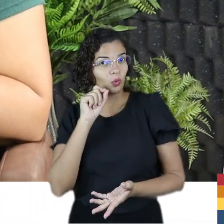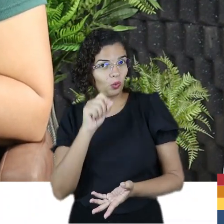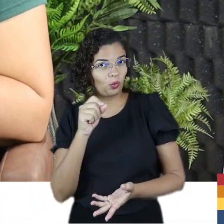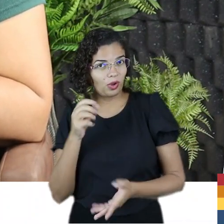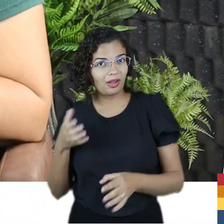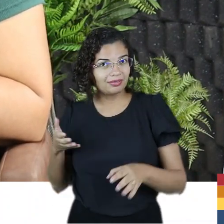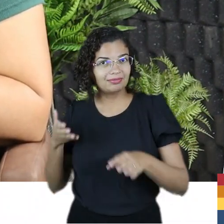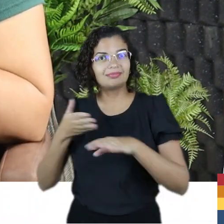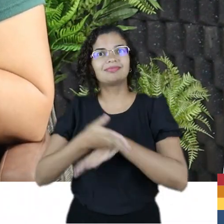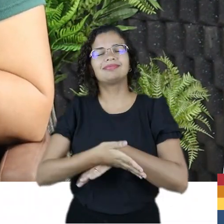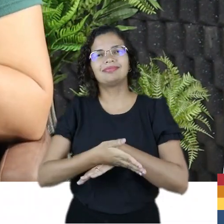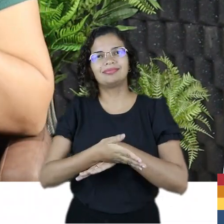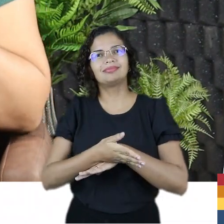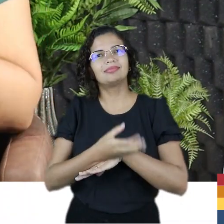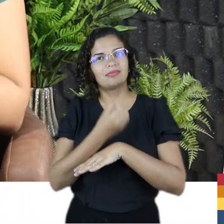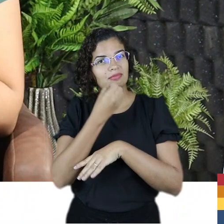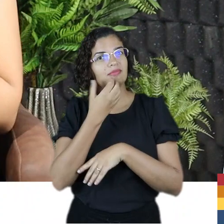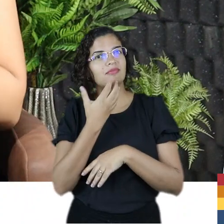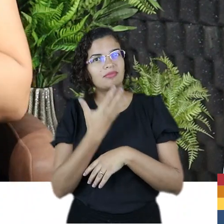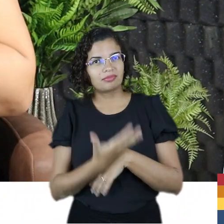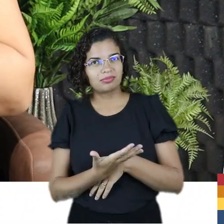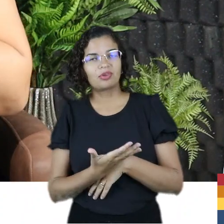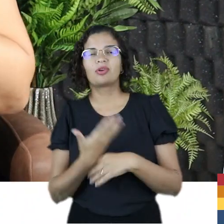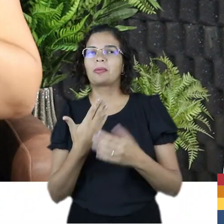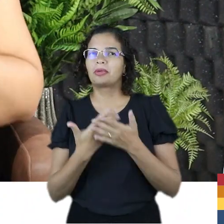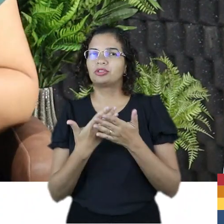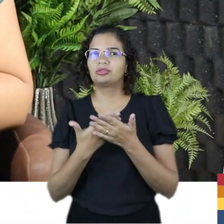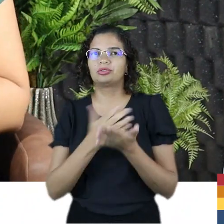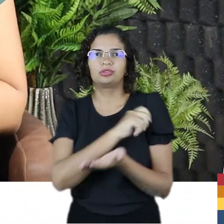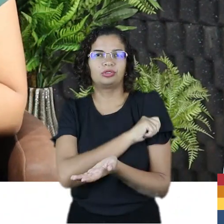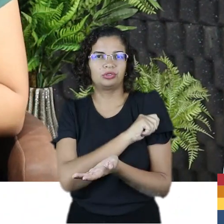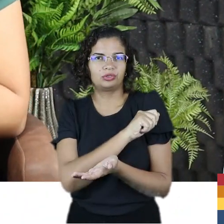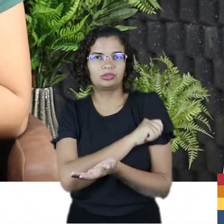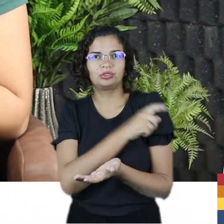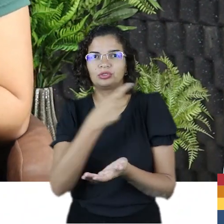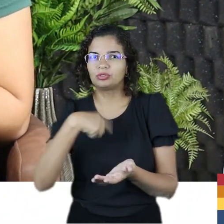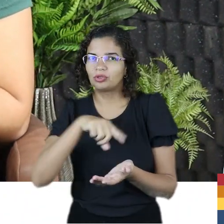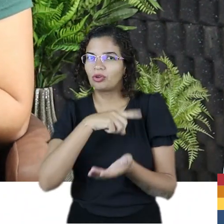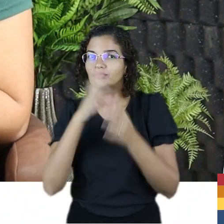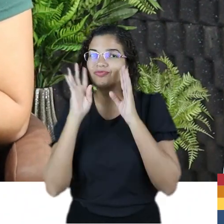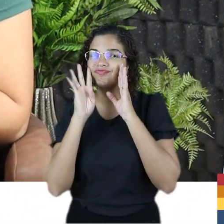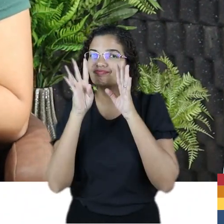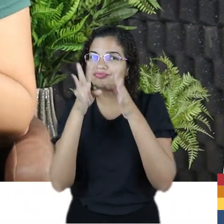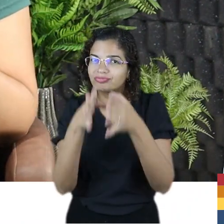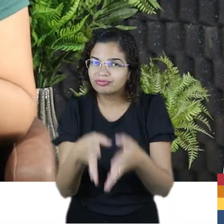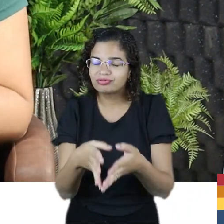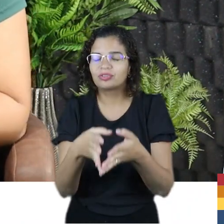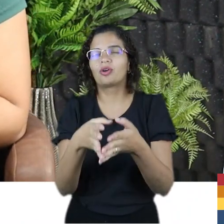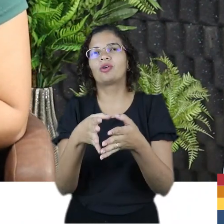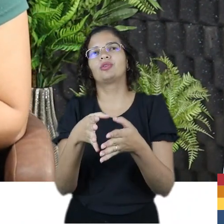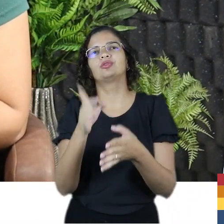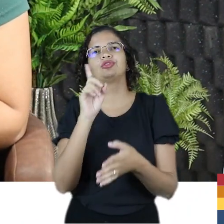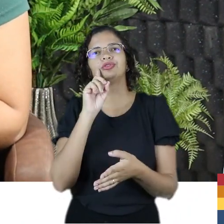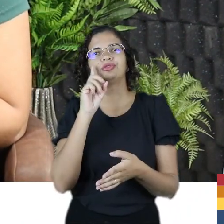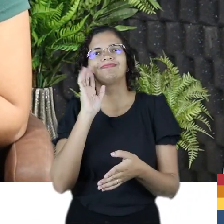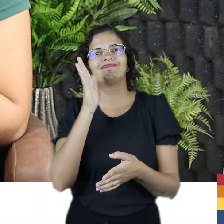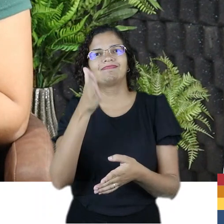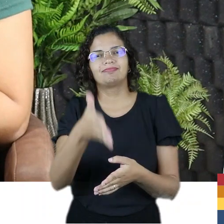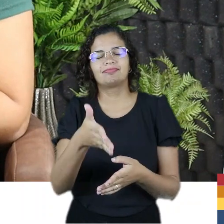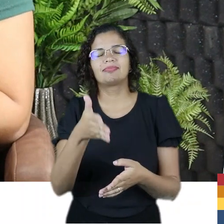para o estudante que é o nosso foco né que é a nossa centralidade certo então eu queria te agradecer